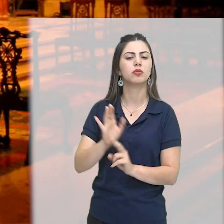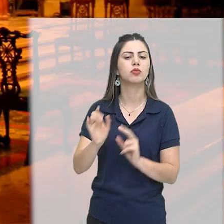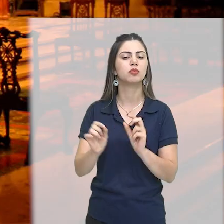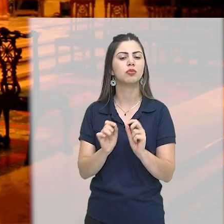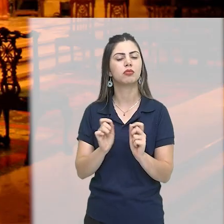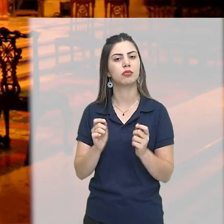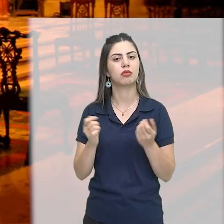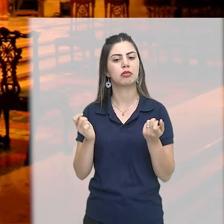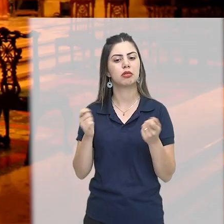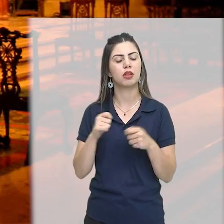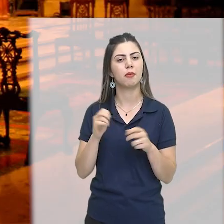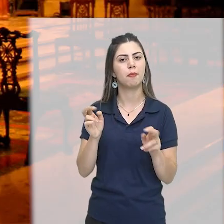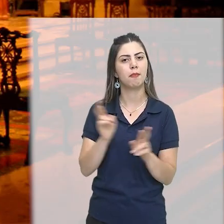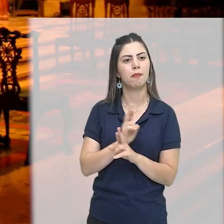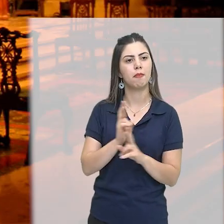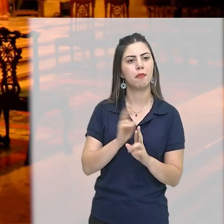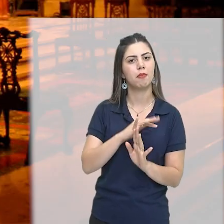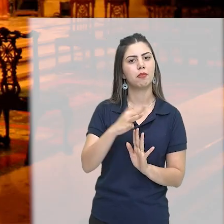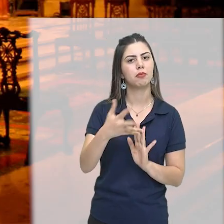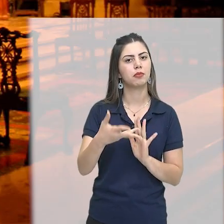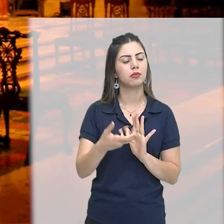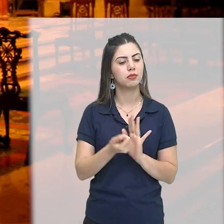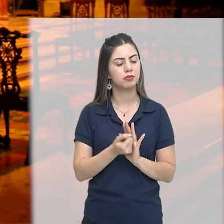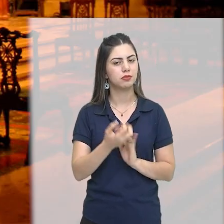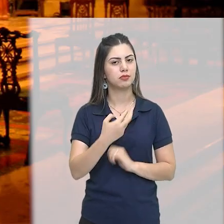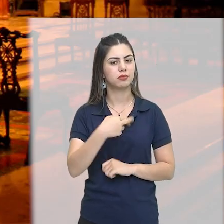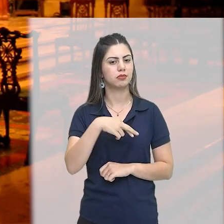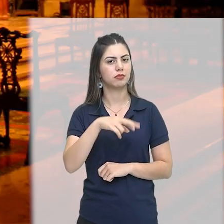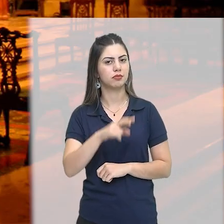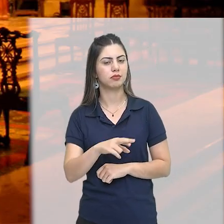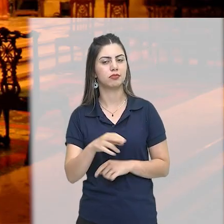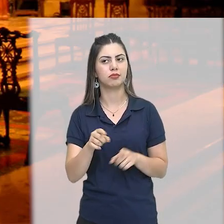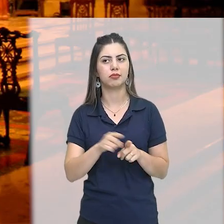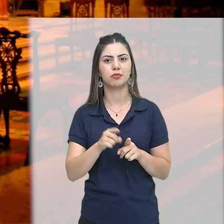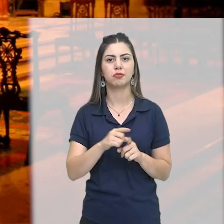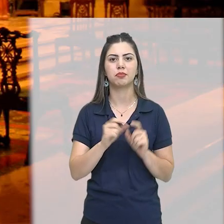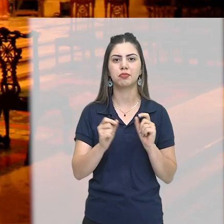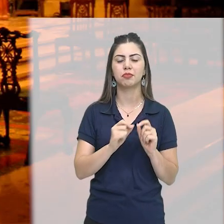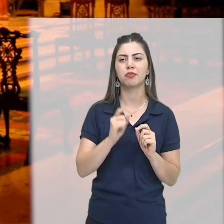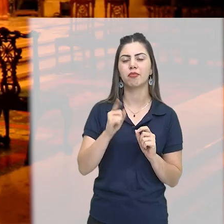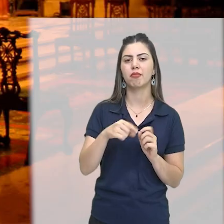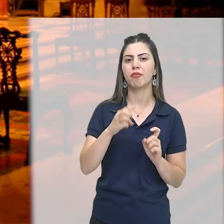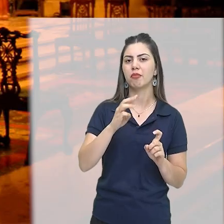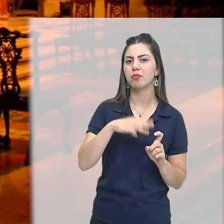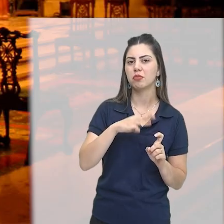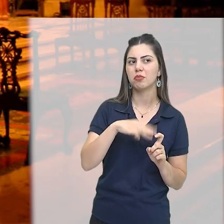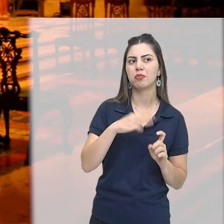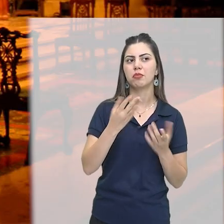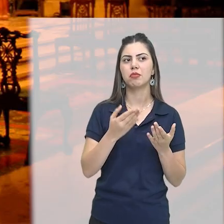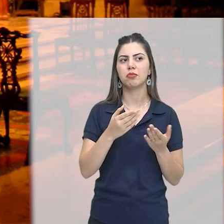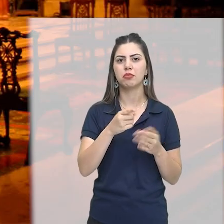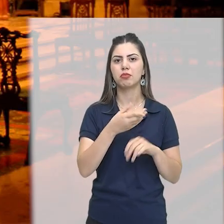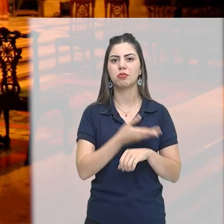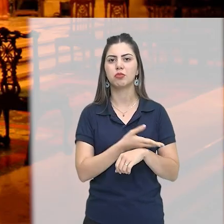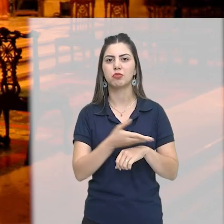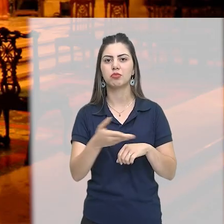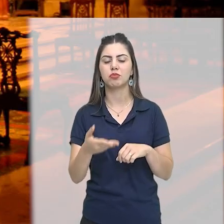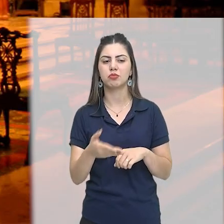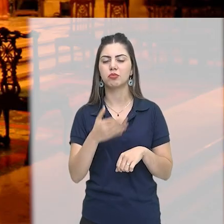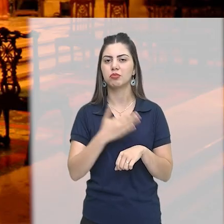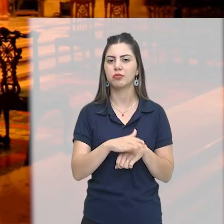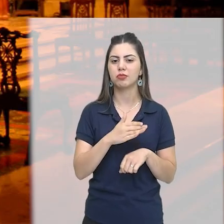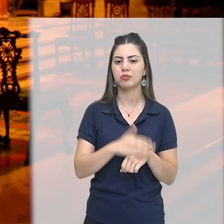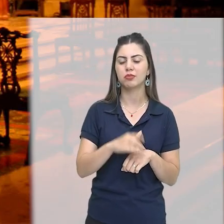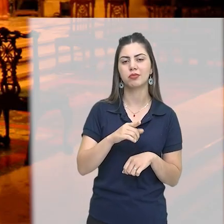forma, nos relacionamos com os símbolos religiosos, com os ritos, com os mitos, que muitas das vezes as religiões,